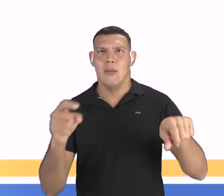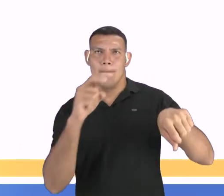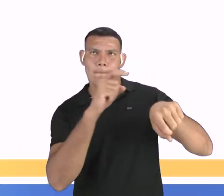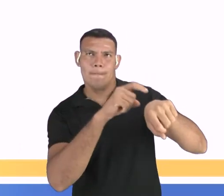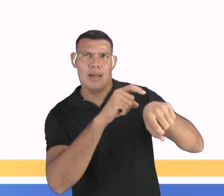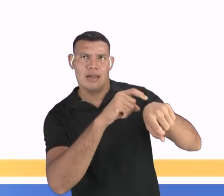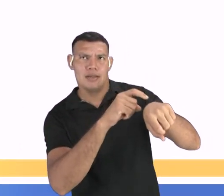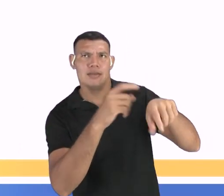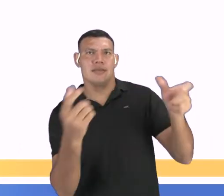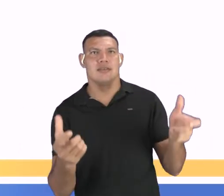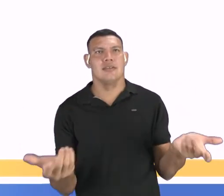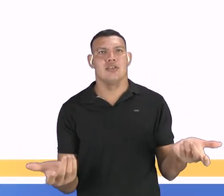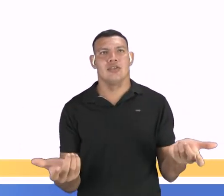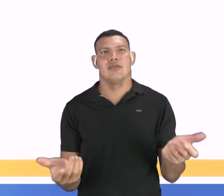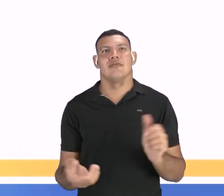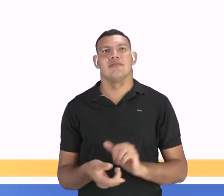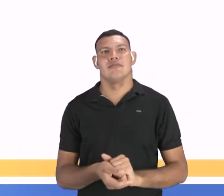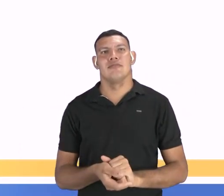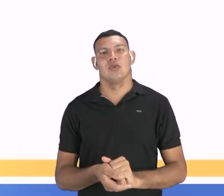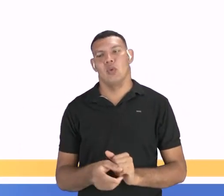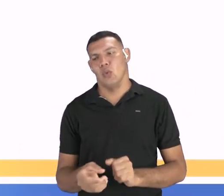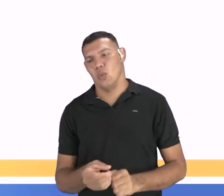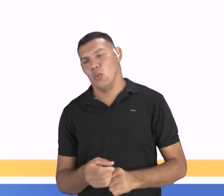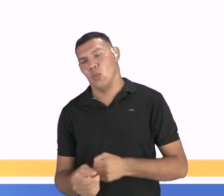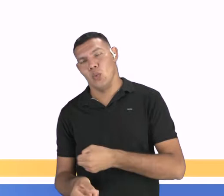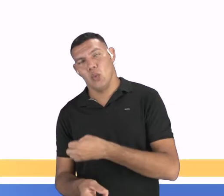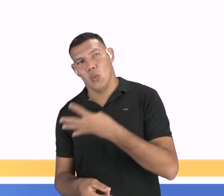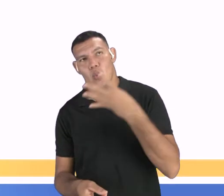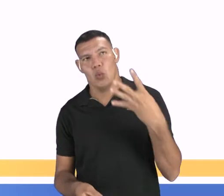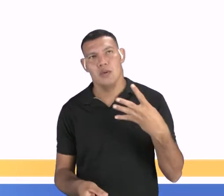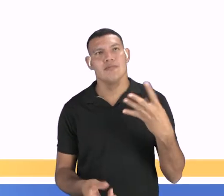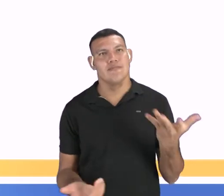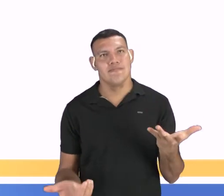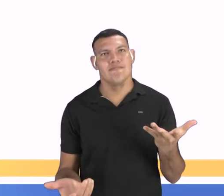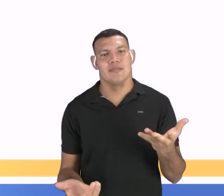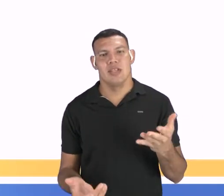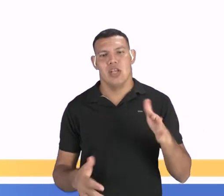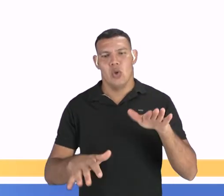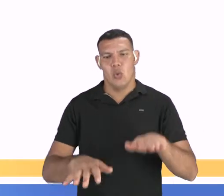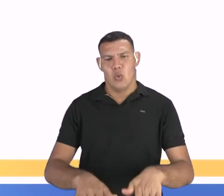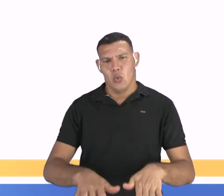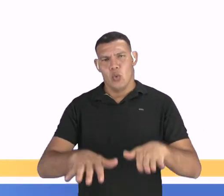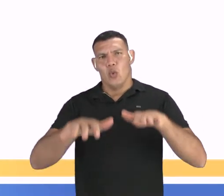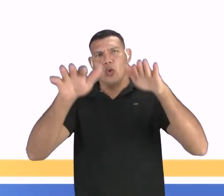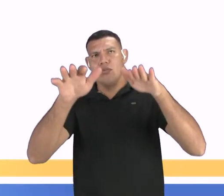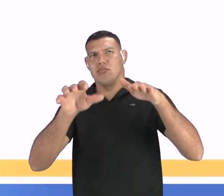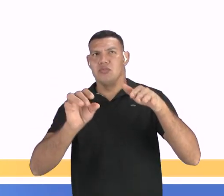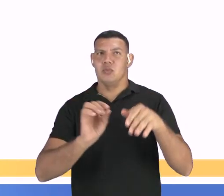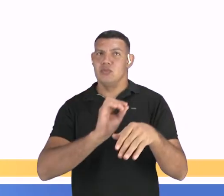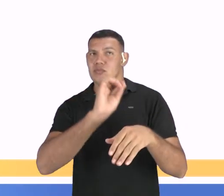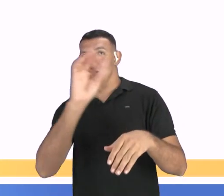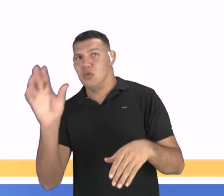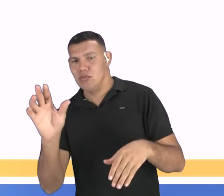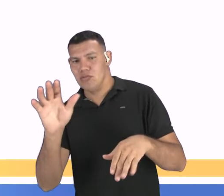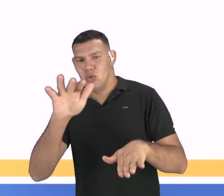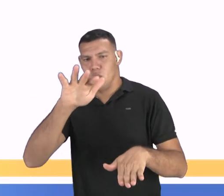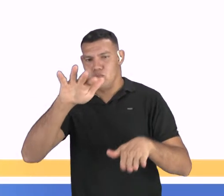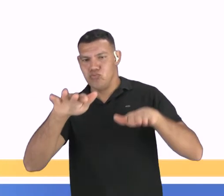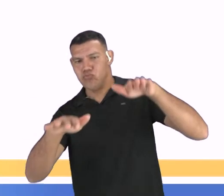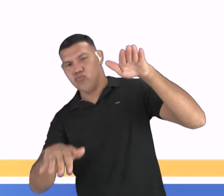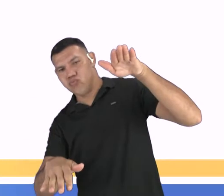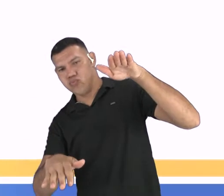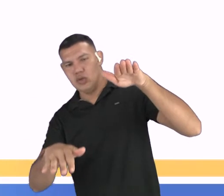duas grandezas elas são diretamente ou se são inversamente proporcionais. Então, vamos lá refletir um